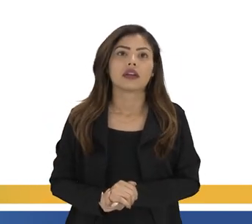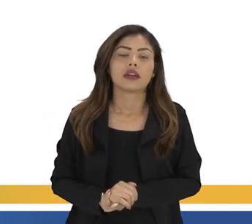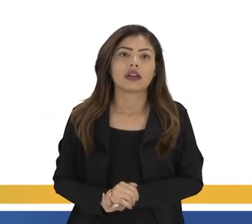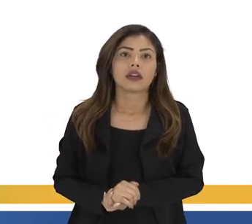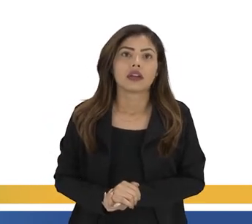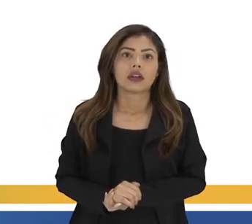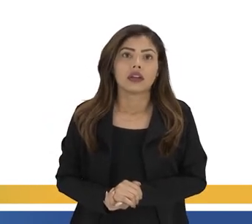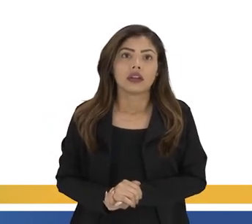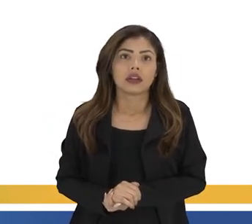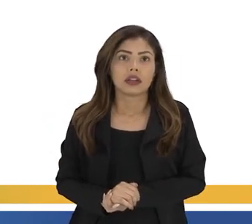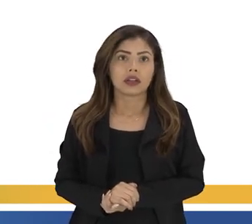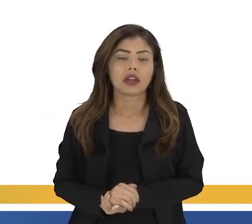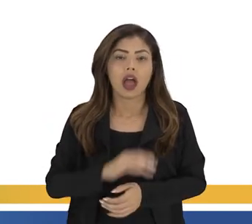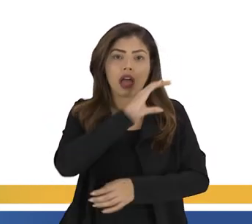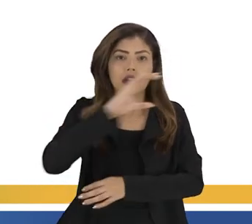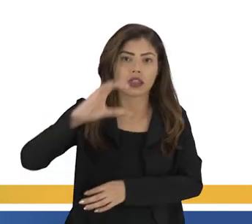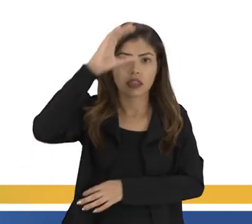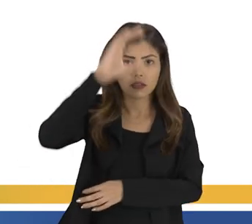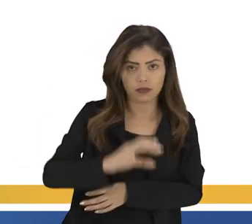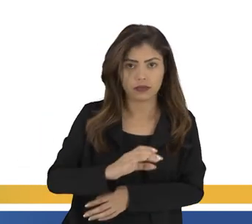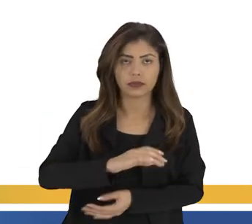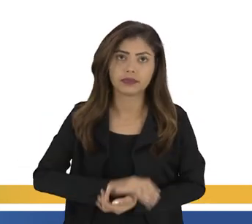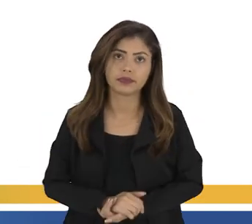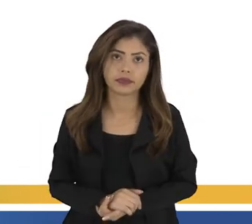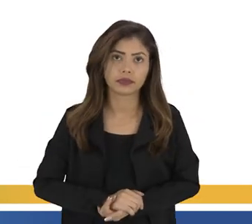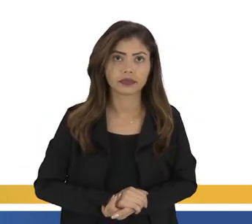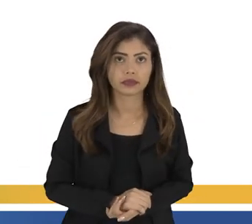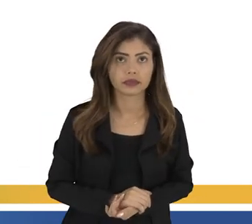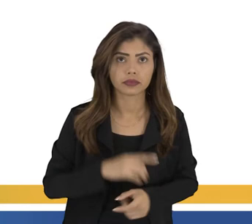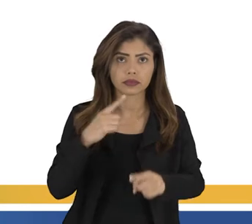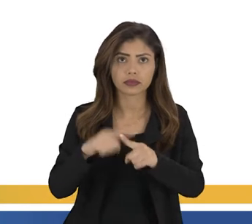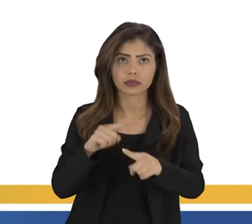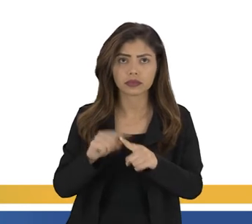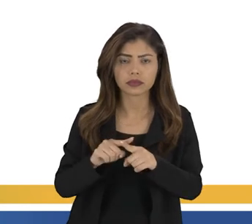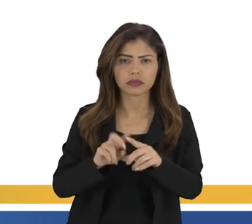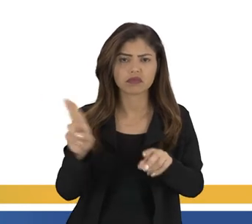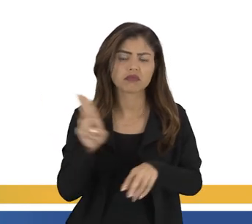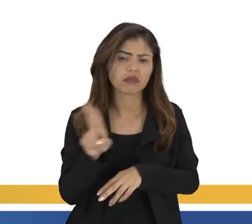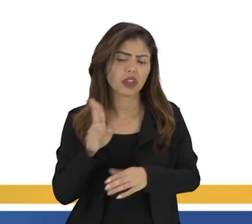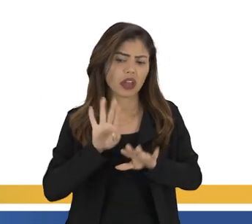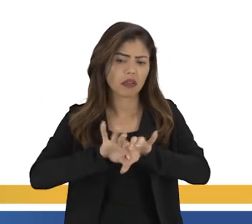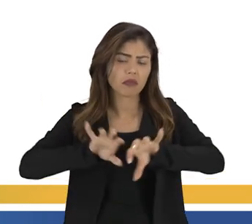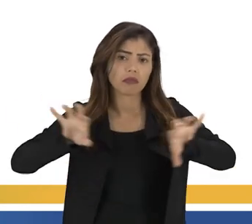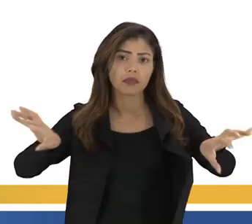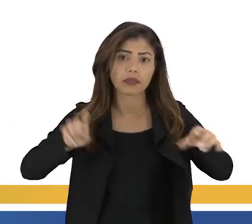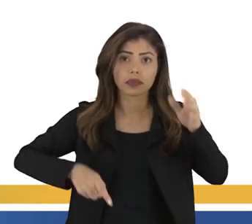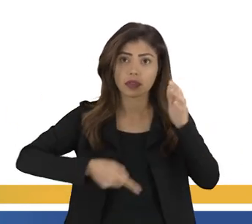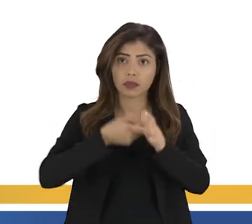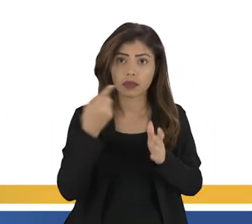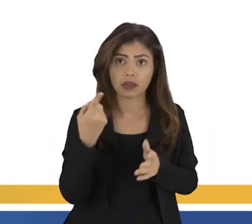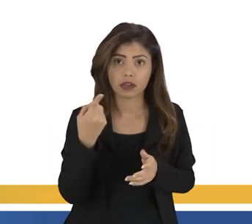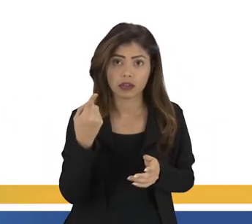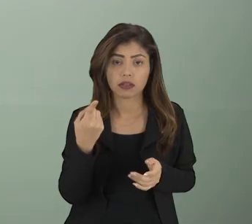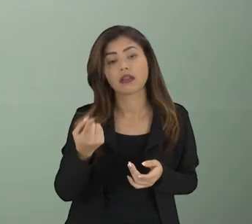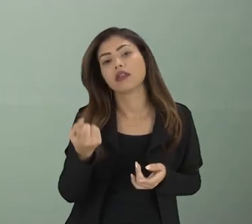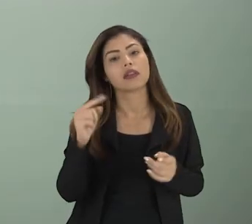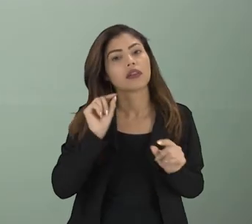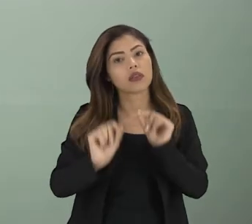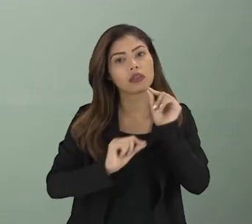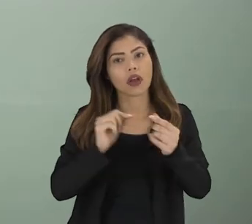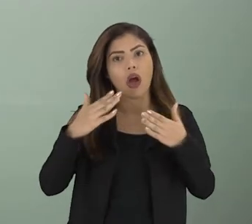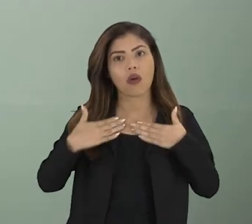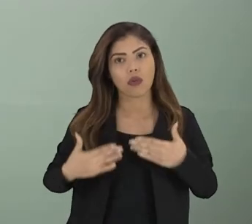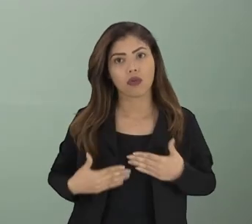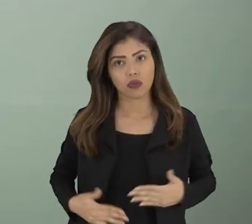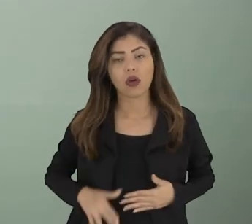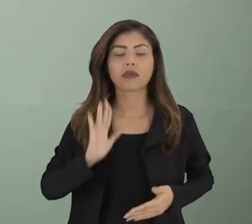igreja católica apostólica romana né porque dessas pessoas divisão primeiro ponto foi aquela sobre a